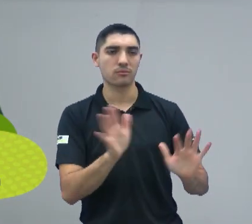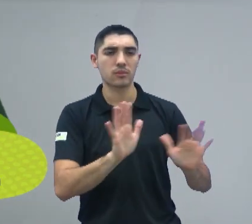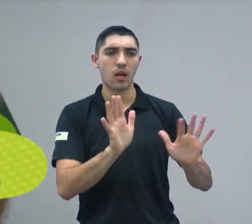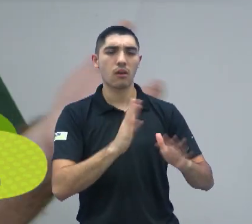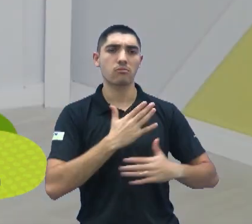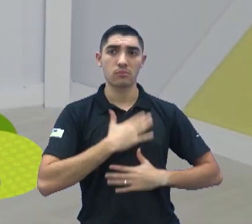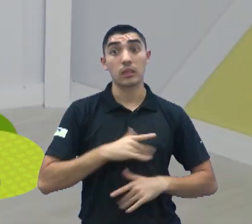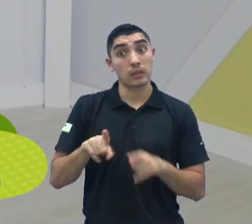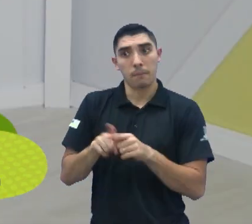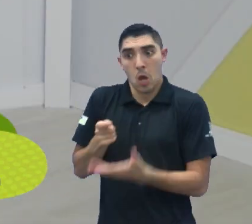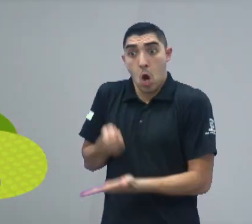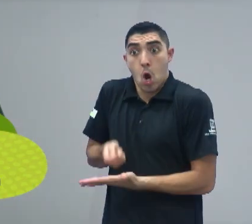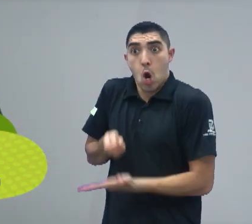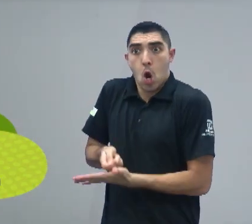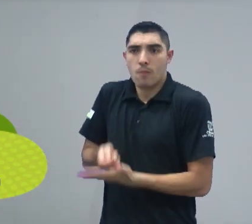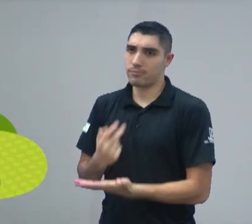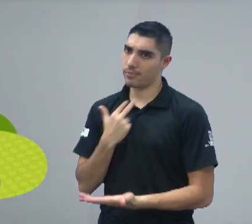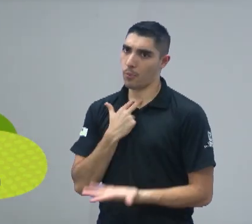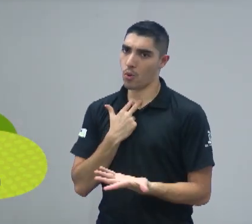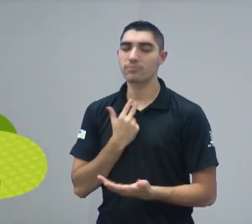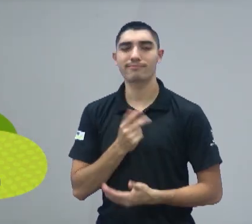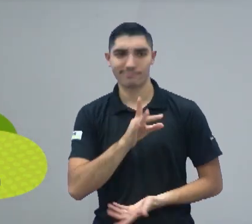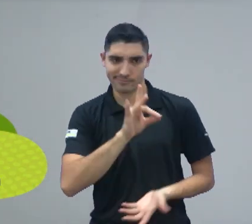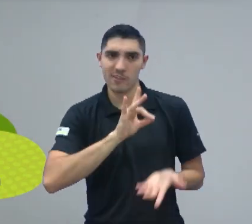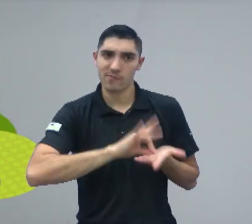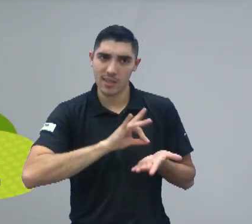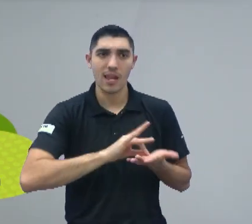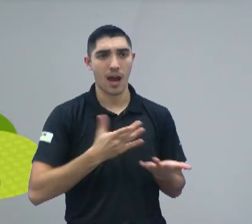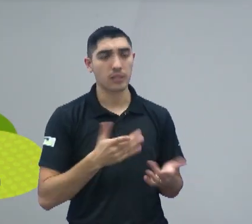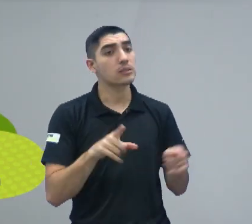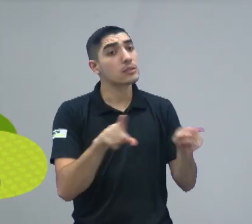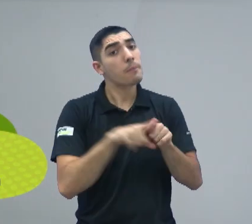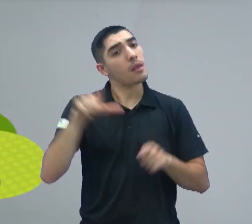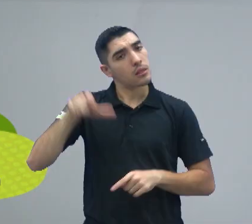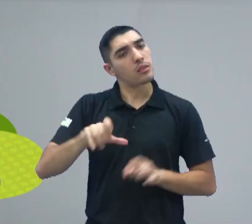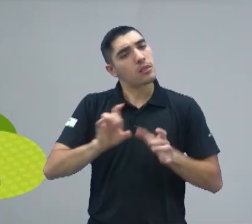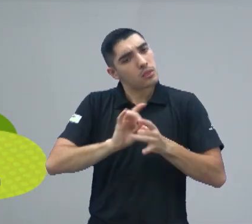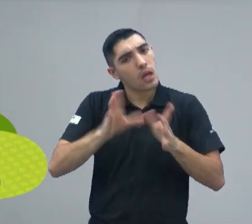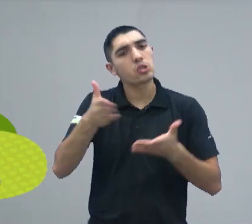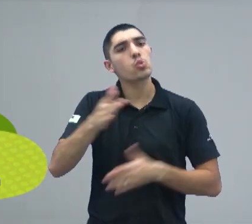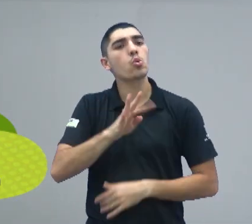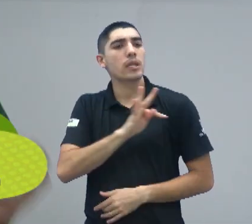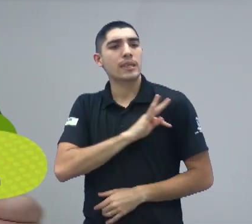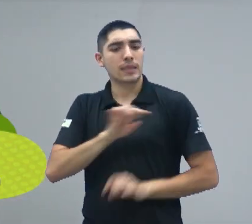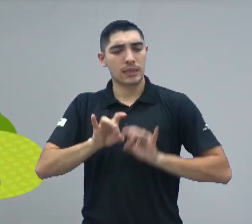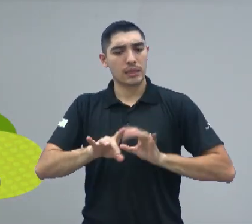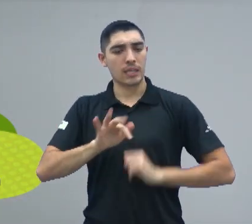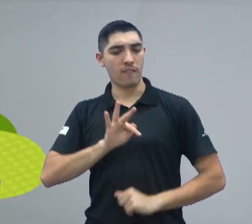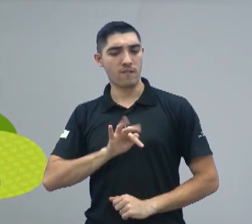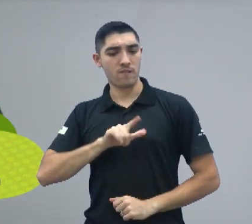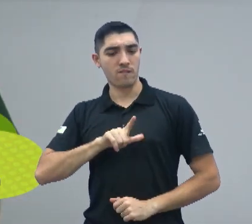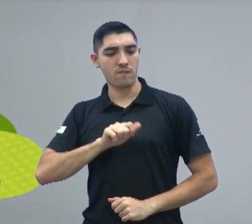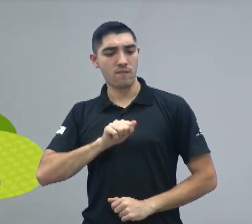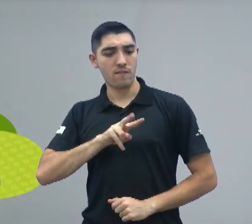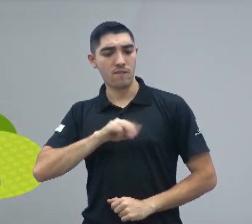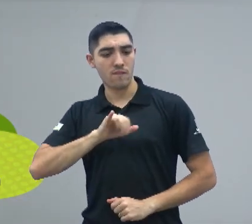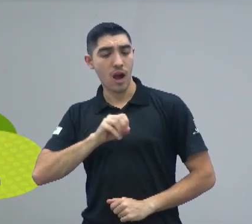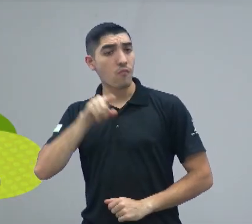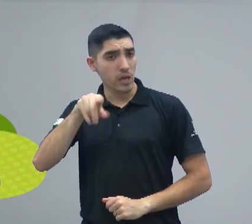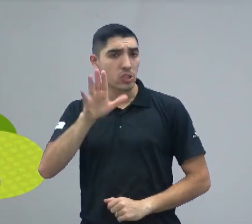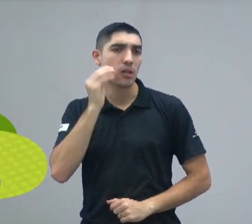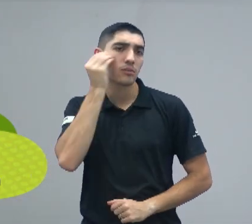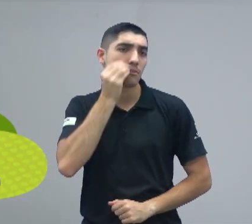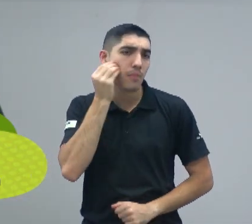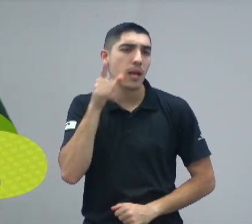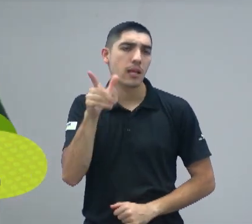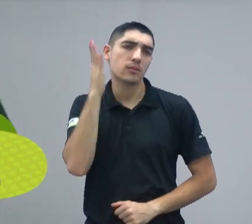isso... cobrança, né? E cobrança, deixar para que o próprio Flávio faça isso, né? Que é uma pessoa que esteve ali dentro dos campos, está mais qualificado,